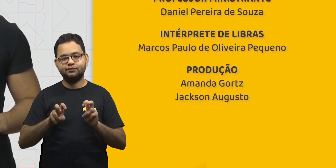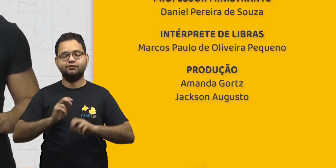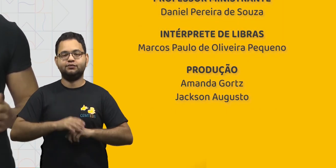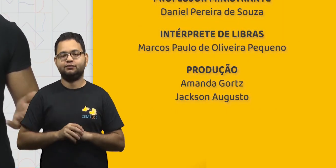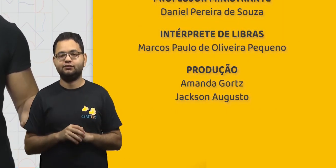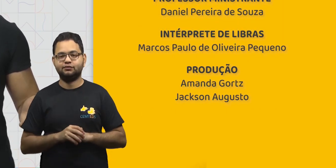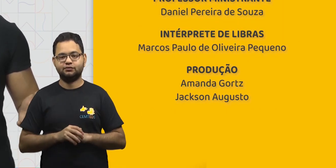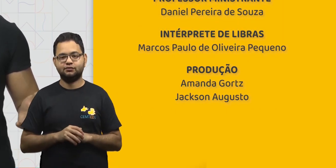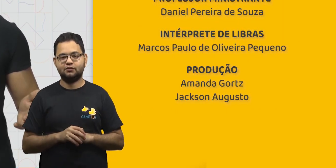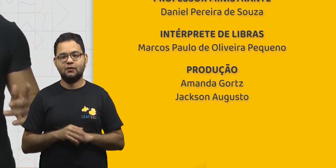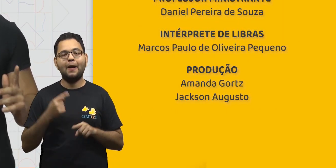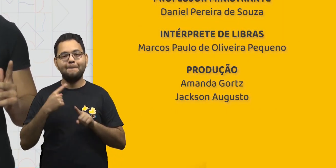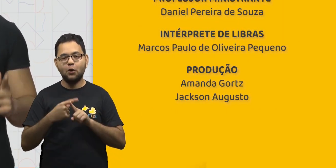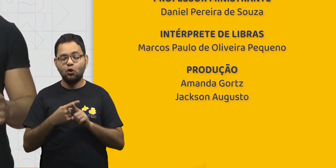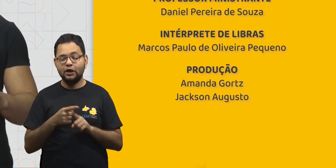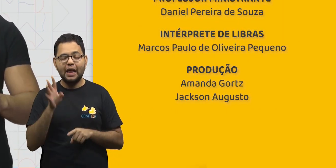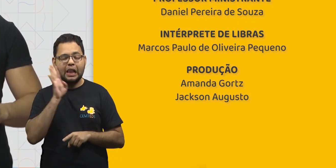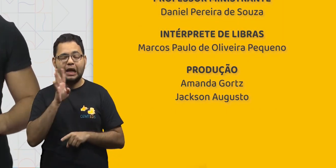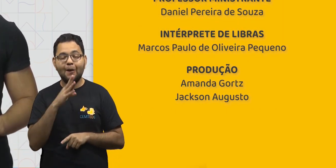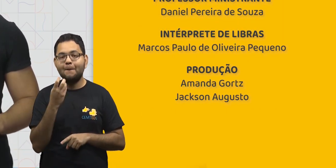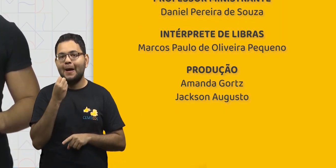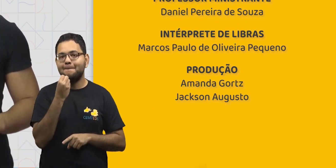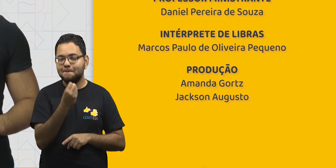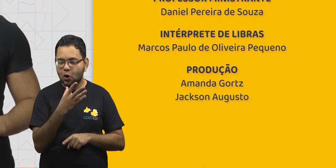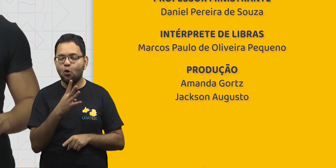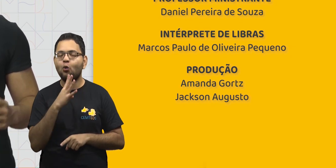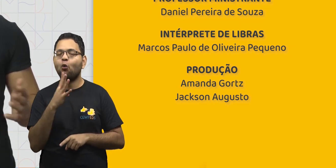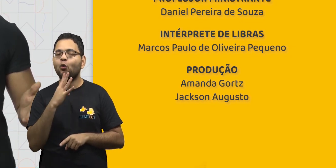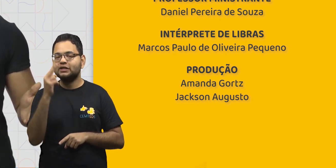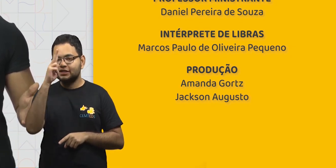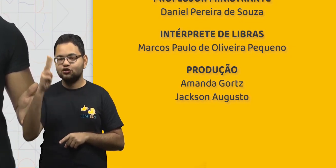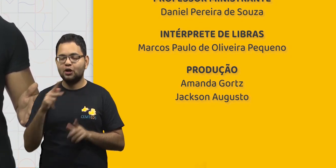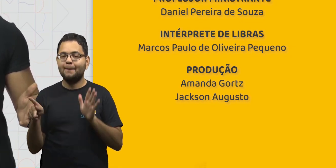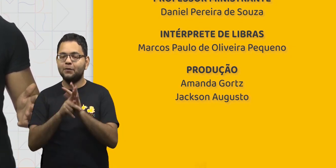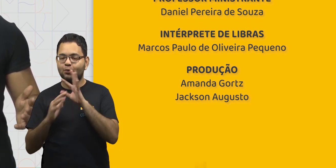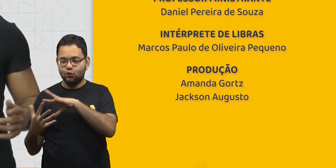assunto. Afinal, é muito bom conhecer a história da